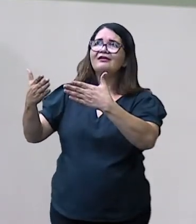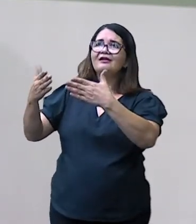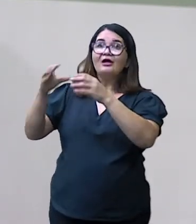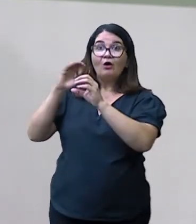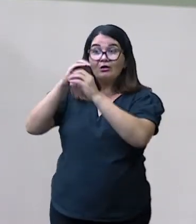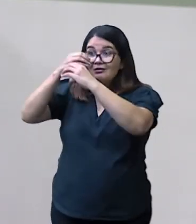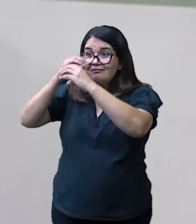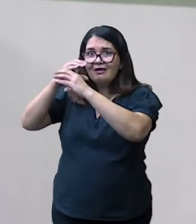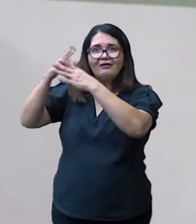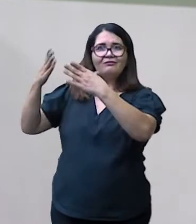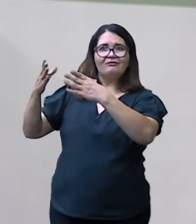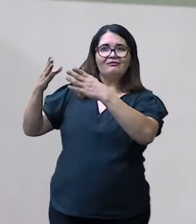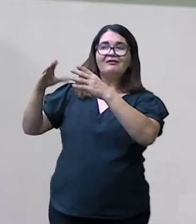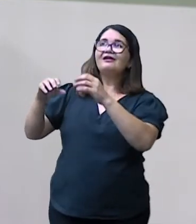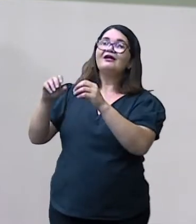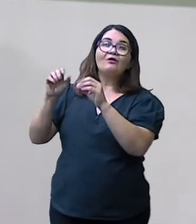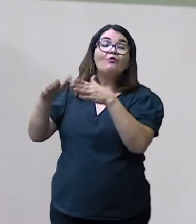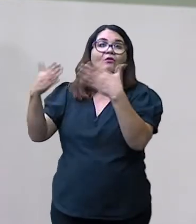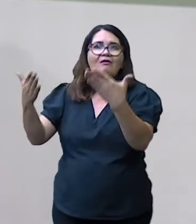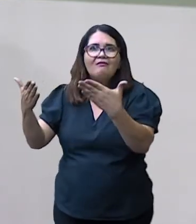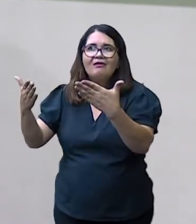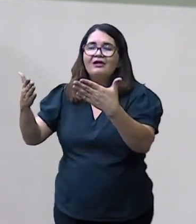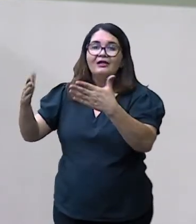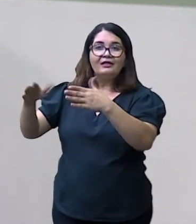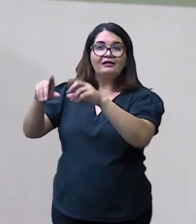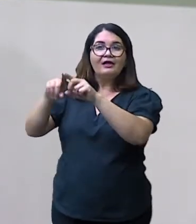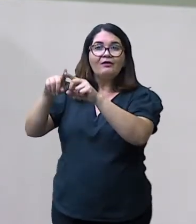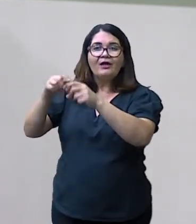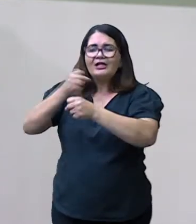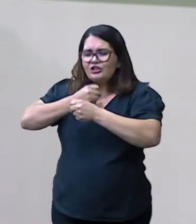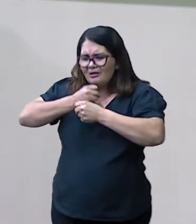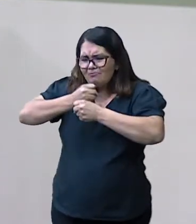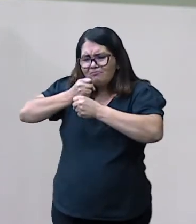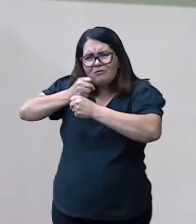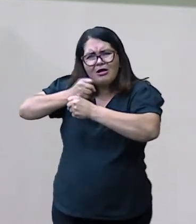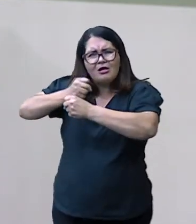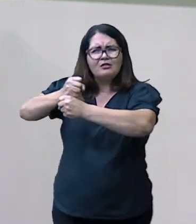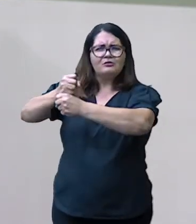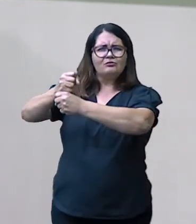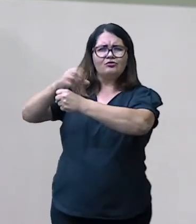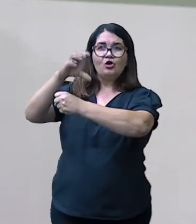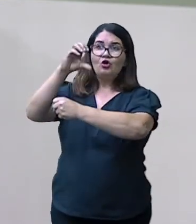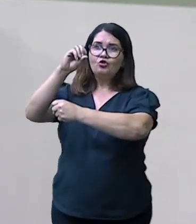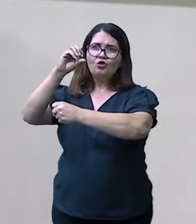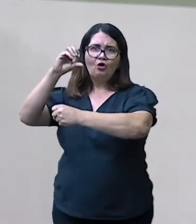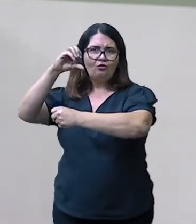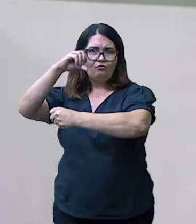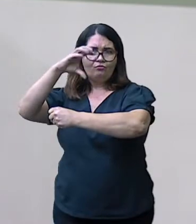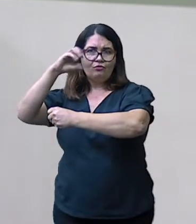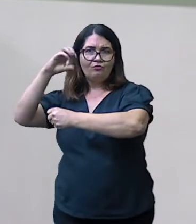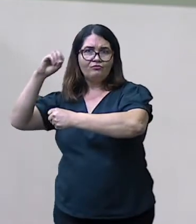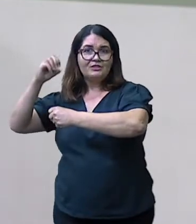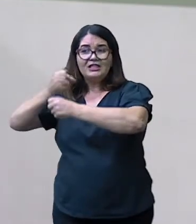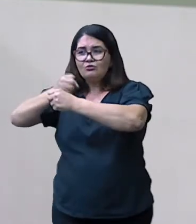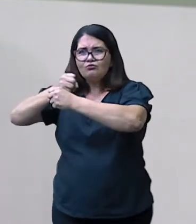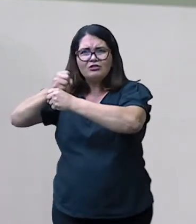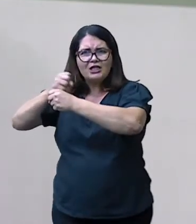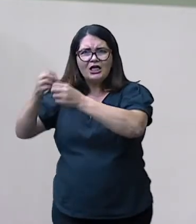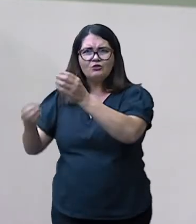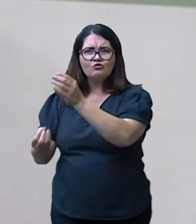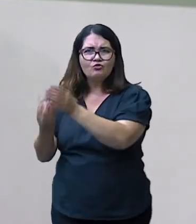Então, eu já comecei a ter resposta a partir dali daquela praça. Depois eu fui visitar